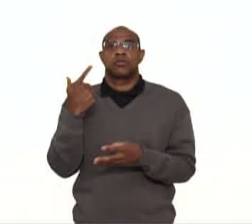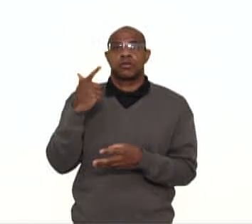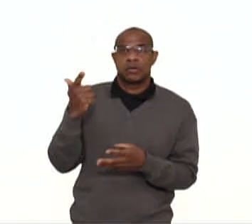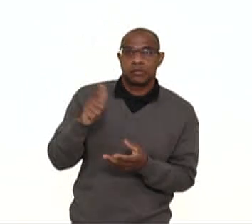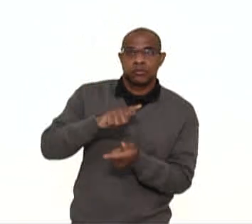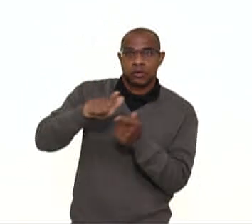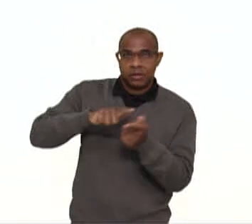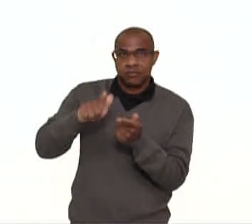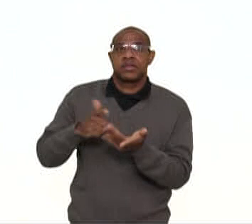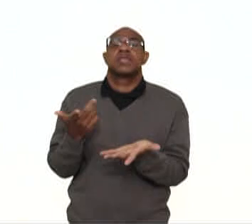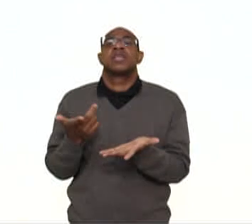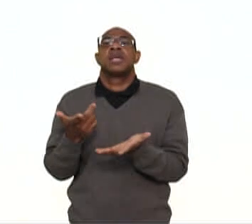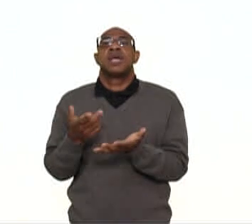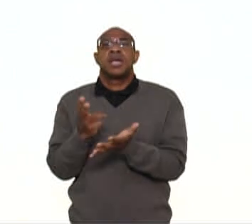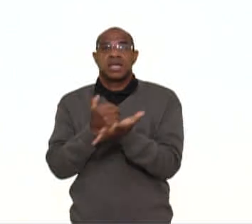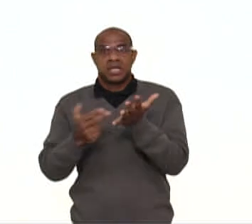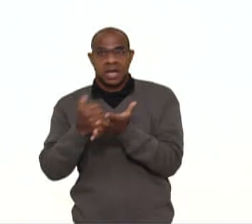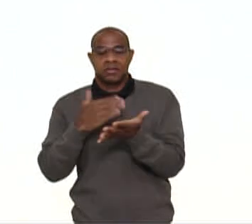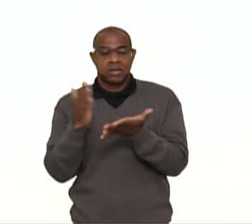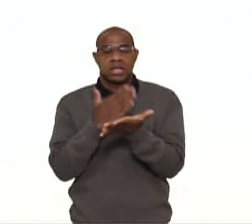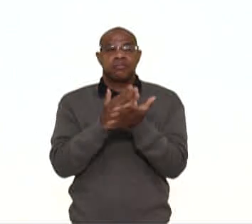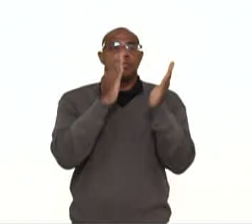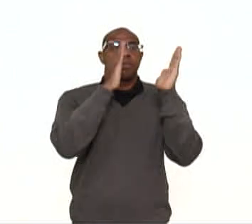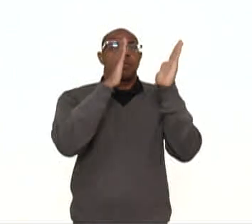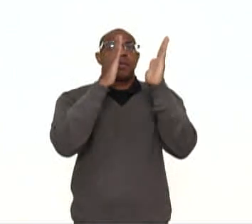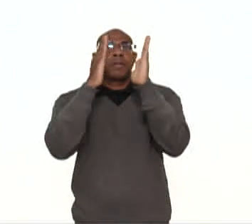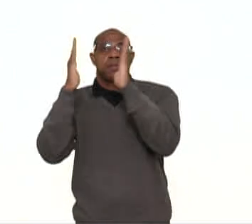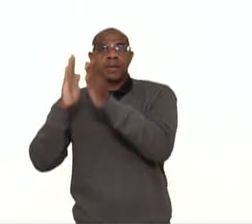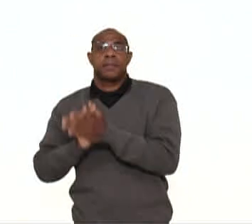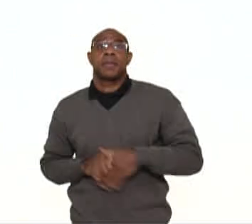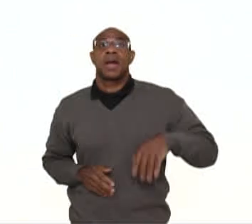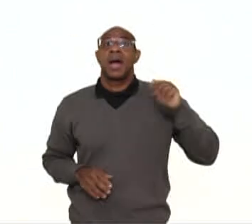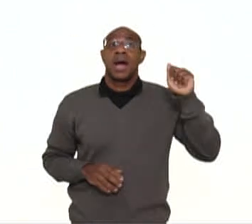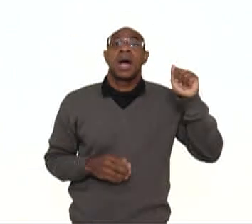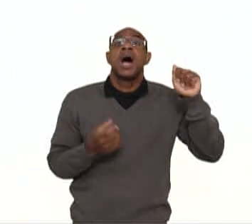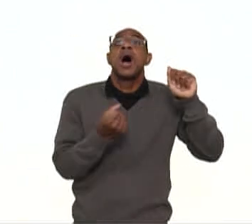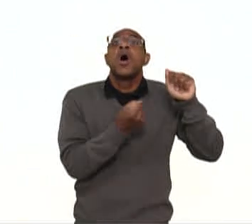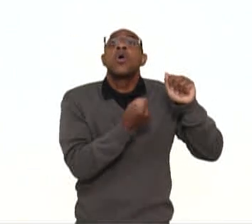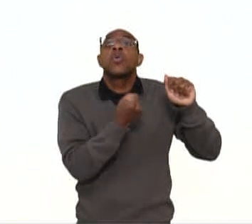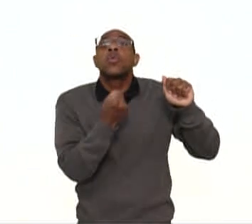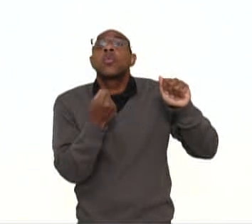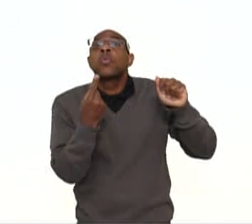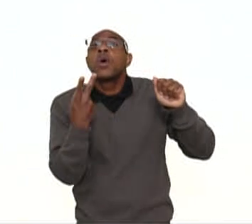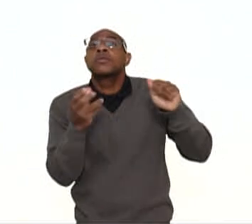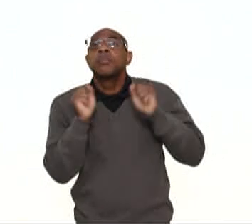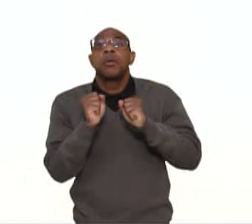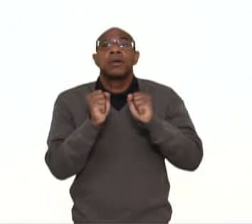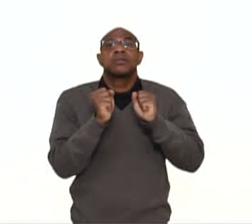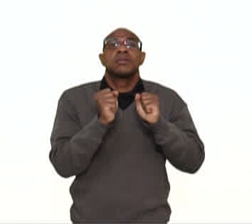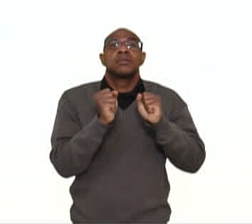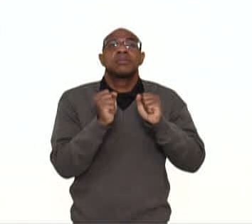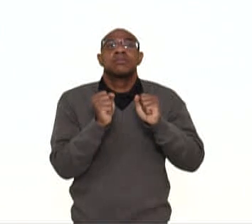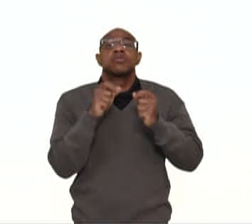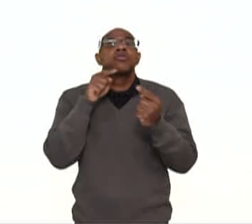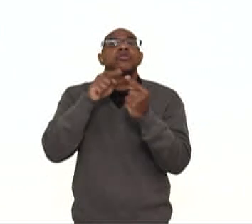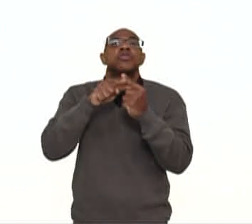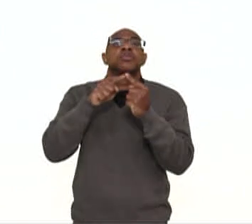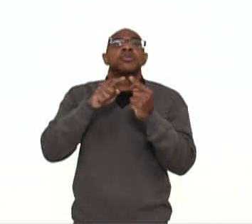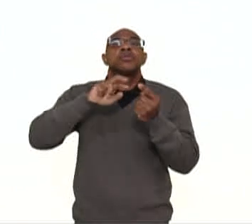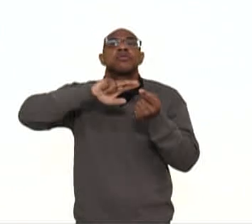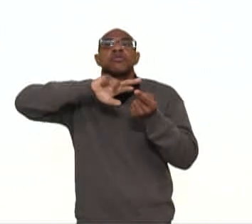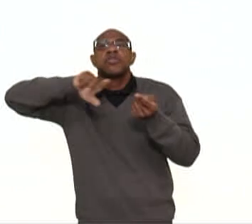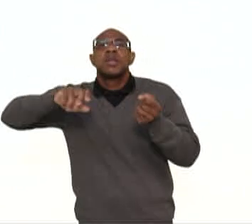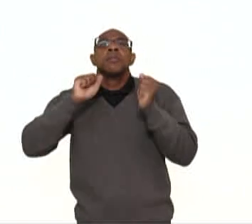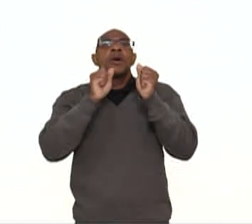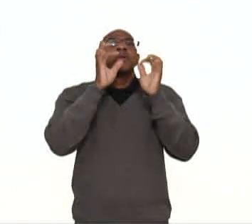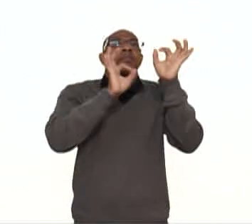e arte. Então são 7 livrinhos que ele tem lá. Letra A. De quantas maneiras diferentes ele poderia organizá-los? De quantas maneiras ele